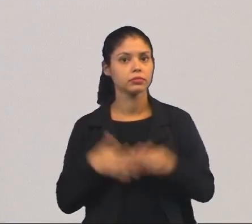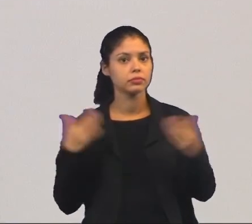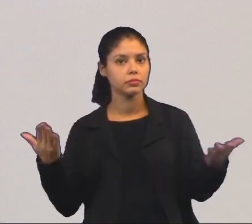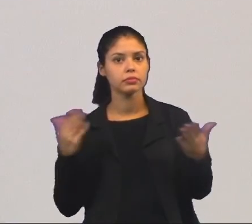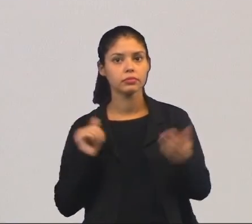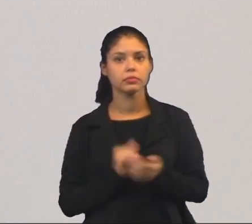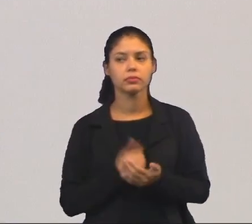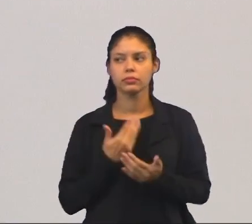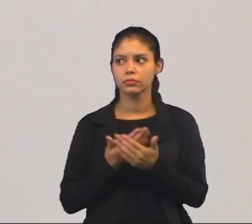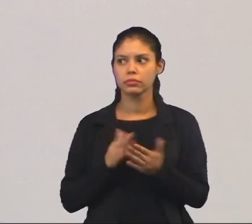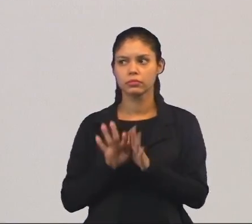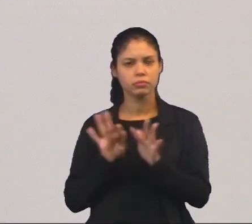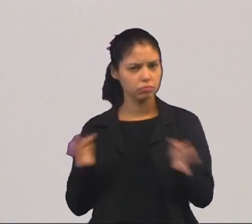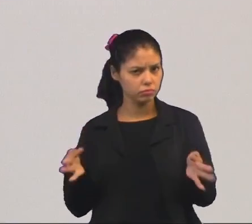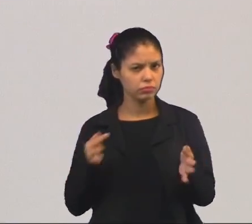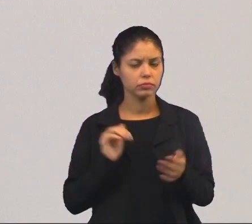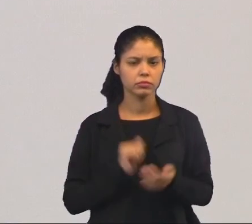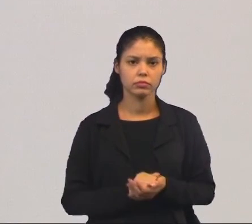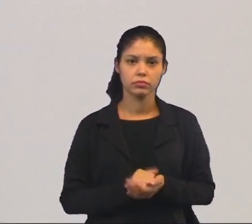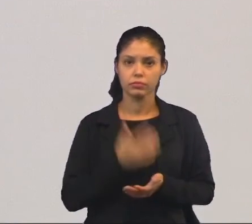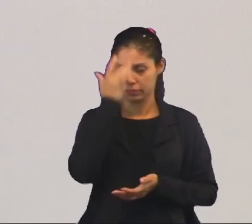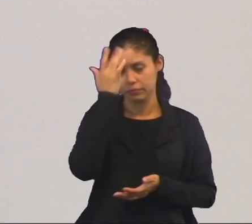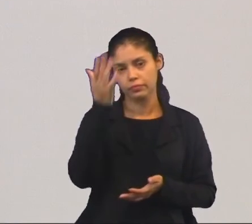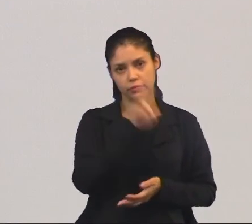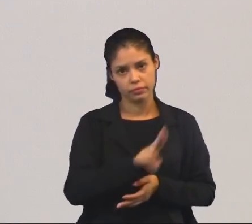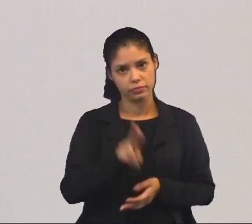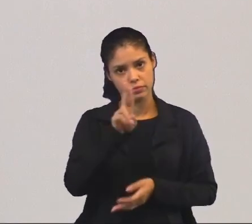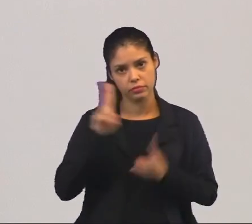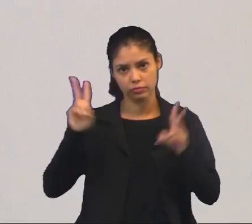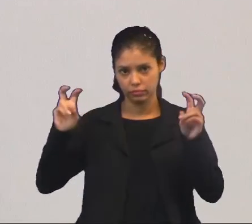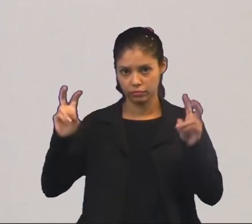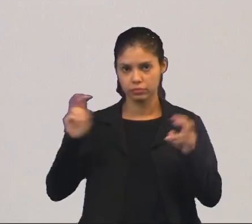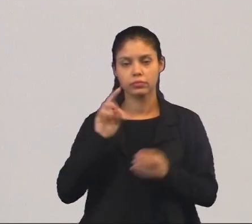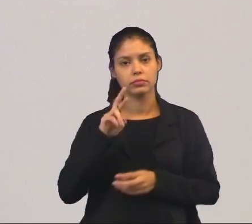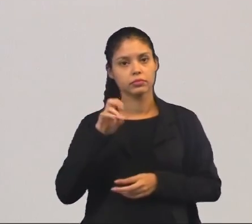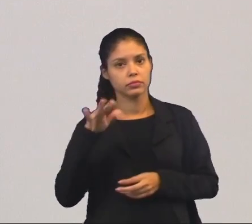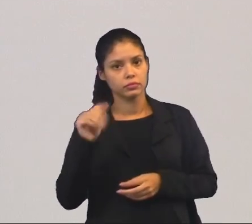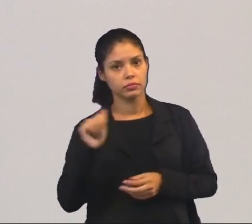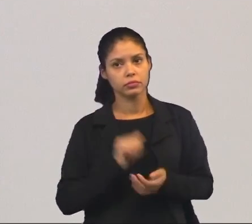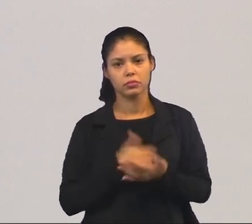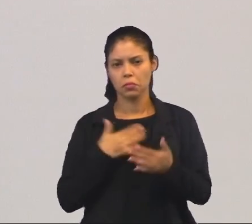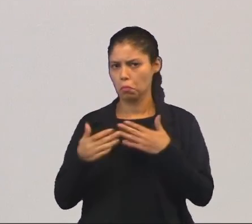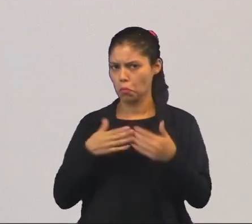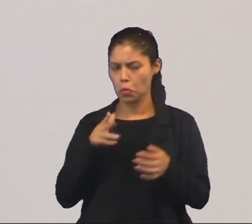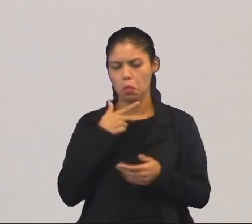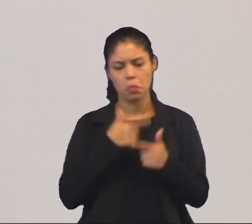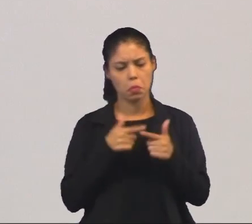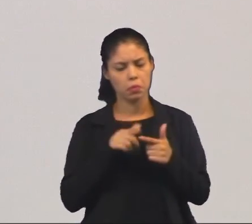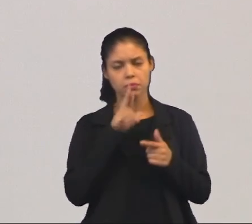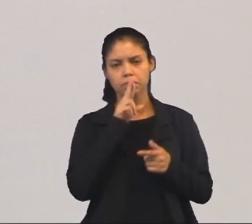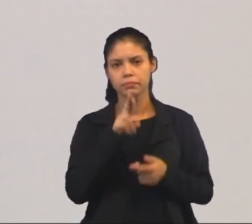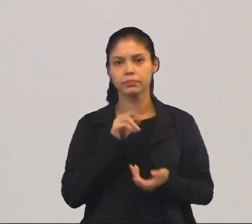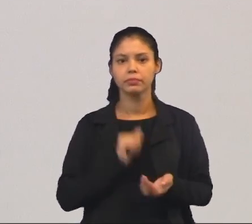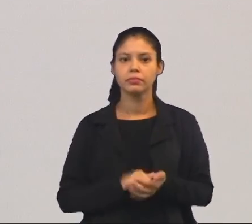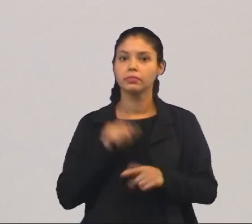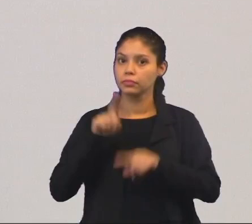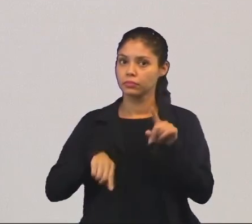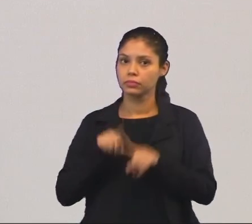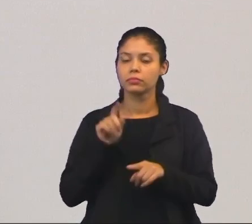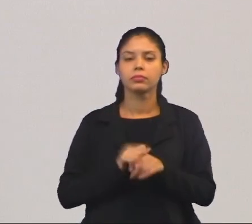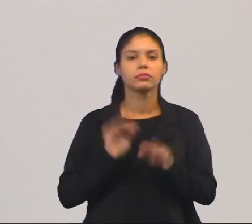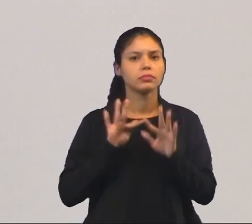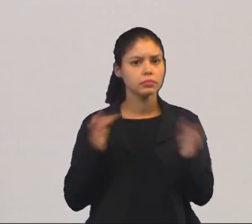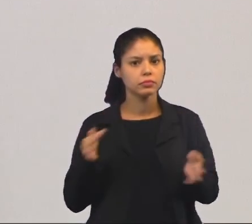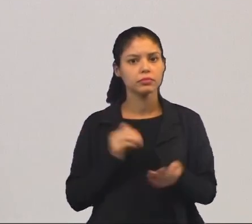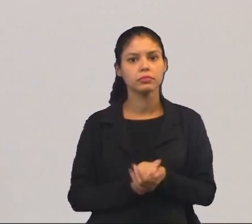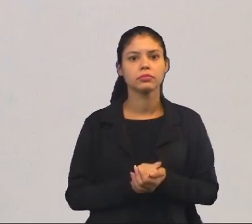Então, pessoal, é uma aula simples e fácil. Usando o Teorema de Pitágoras, a gente resolve qualquer situação. É uma das matérias mais